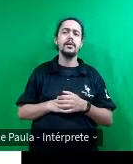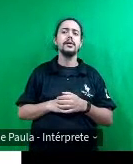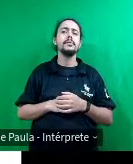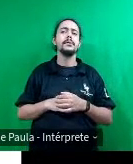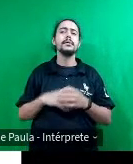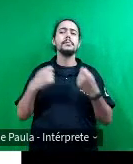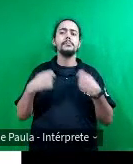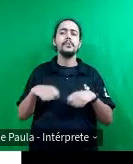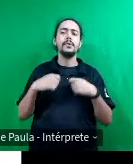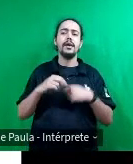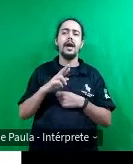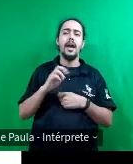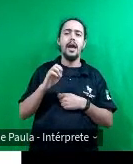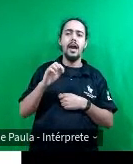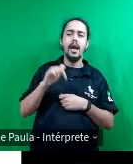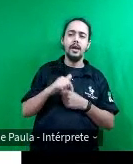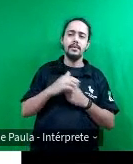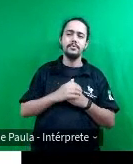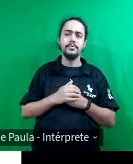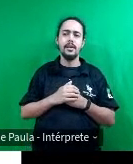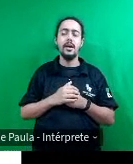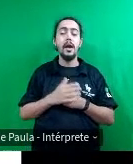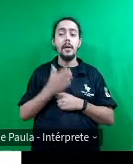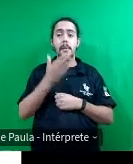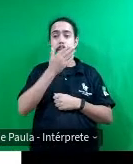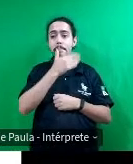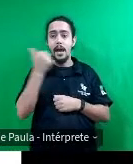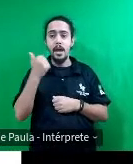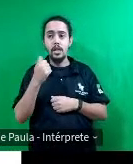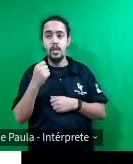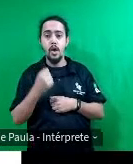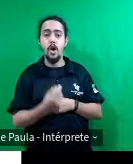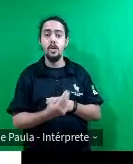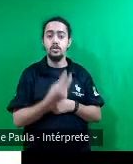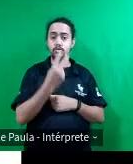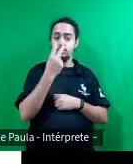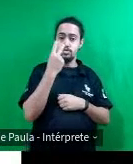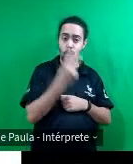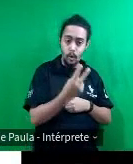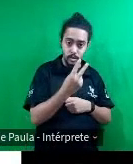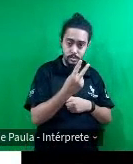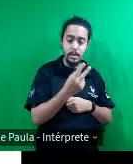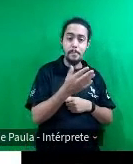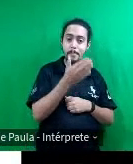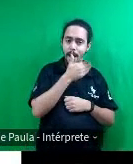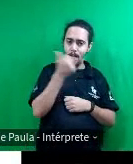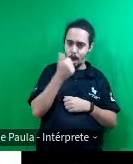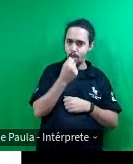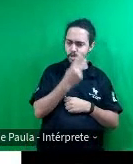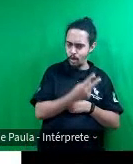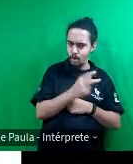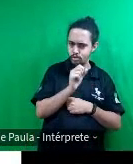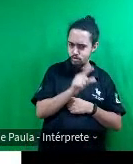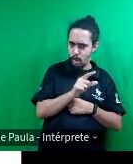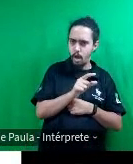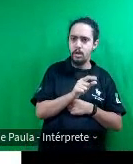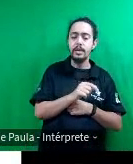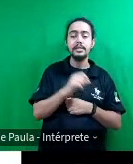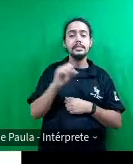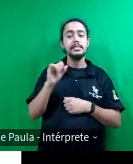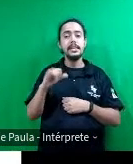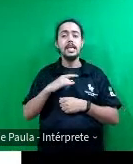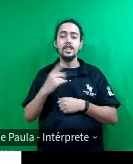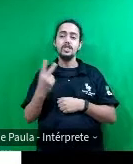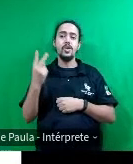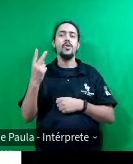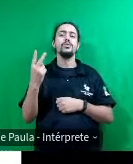equivalente, nada disso. Então eu prefiro deixar um macetão lá para 2 resistores em paralelo, como divisor de corrente. Se tiver mais de 2 em paralelo,